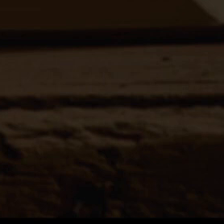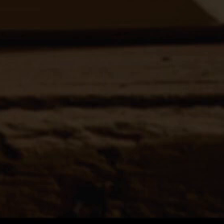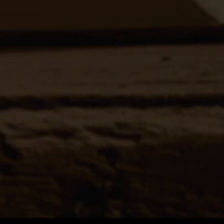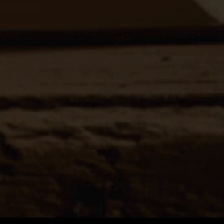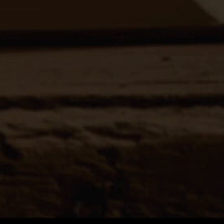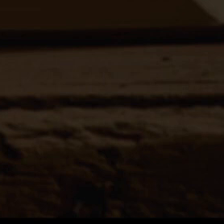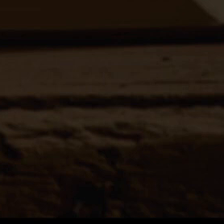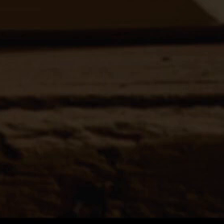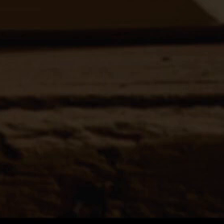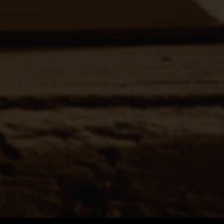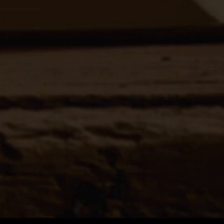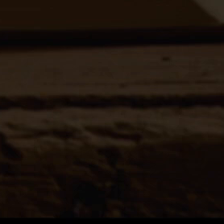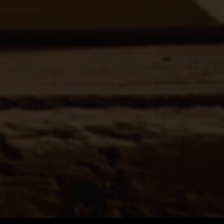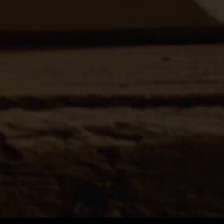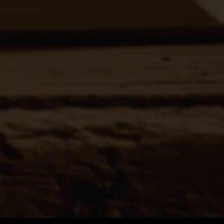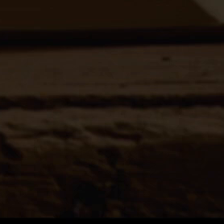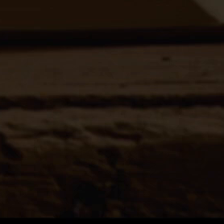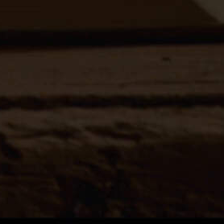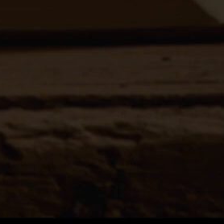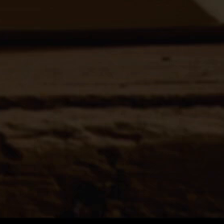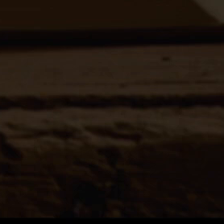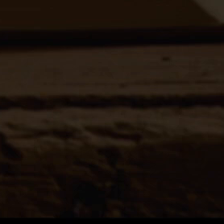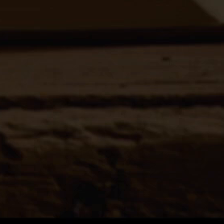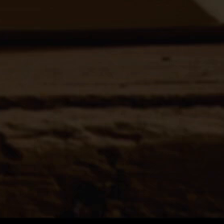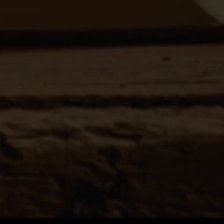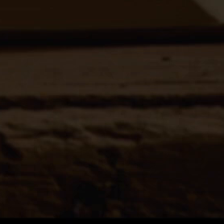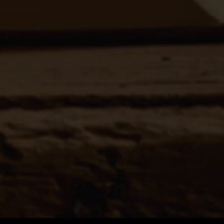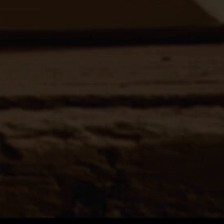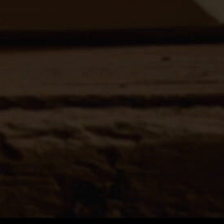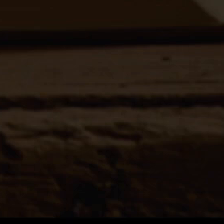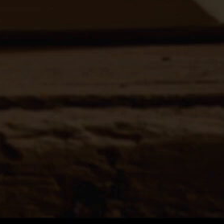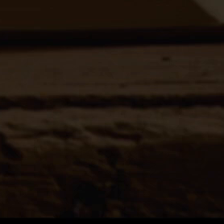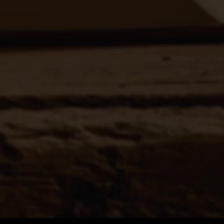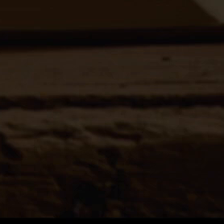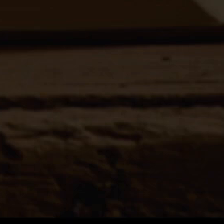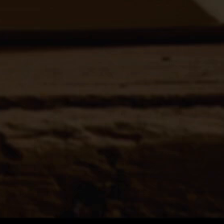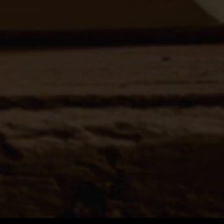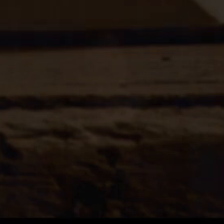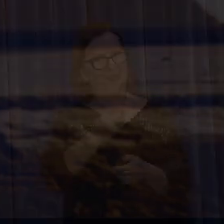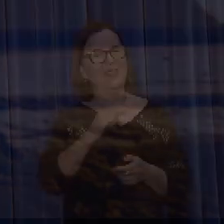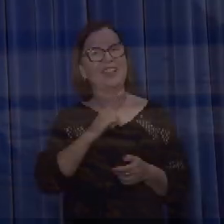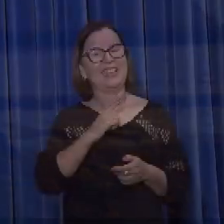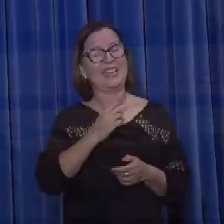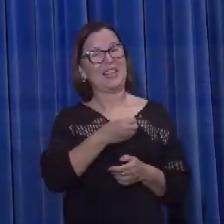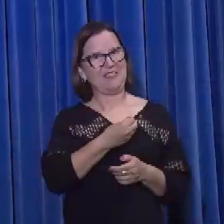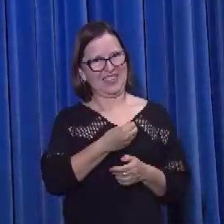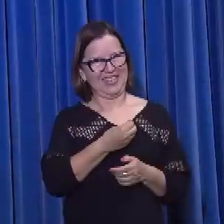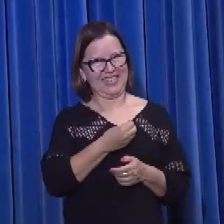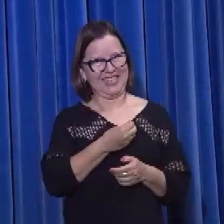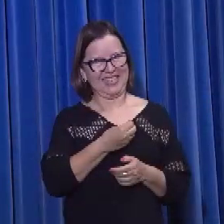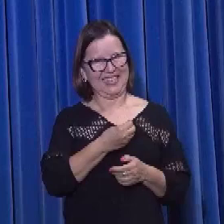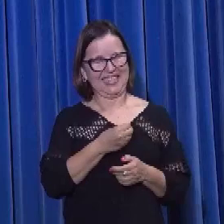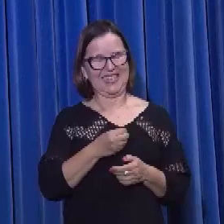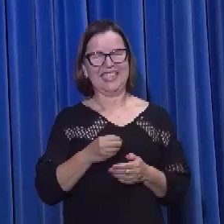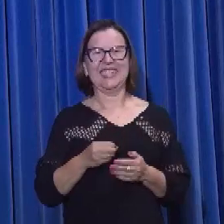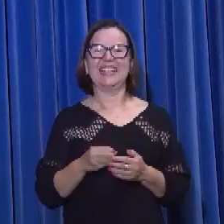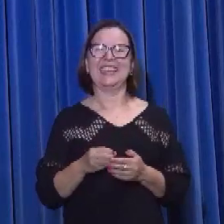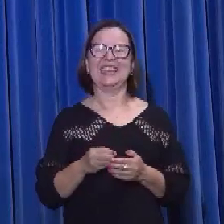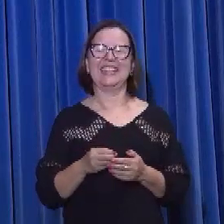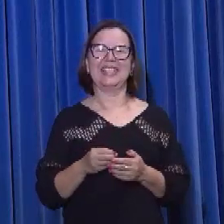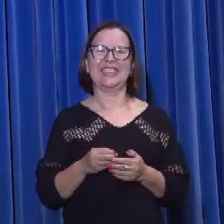Deus não tem a vida. 1 João 5,12. Presta atenção. Aquele que tem.